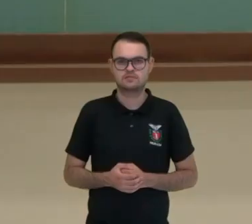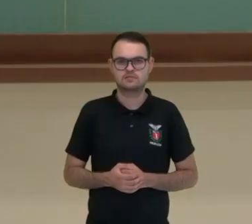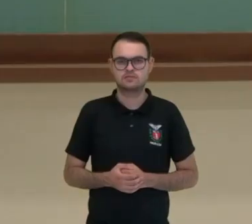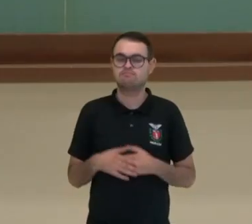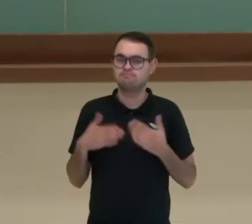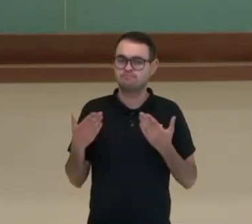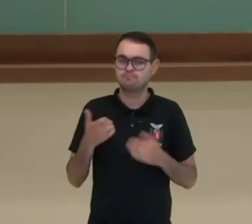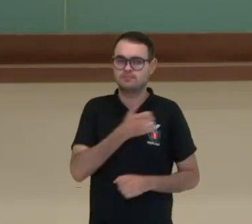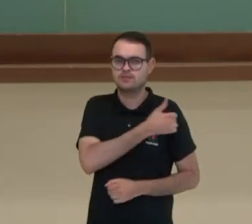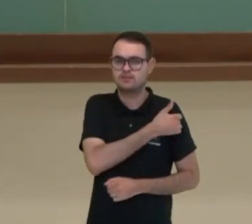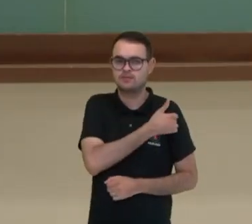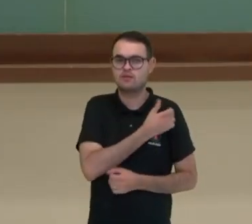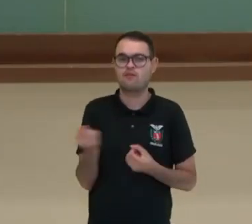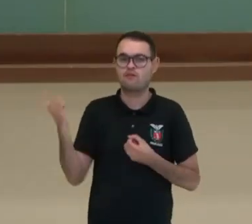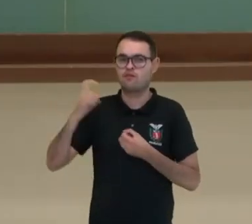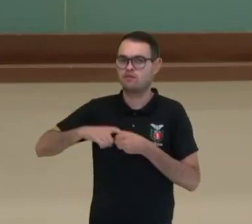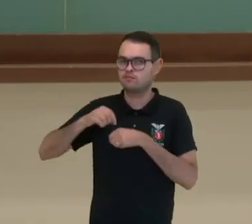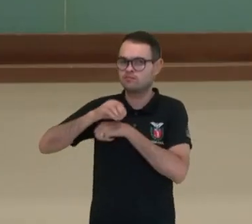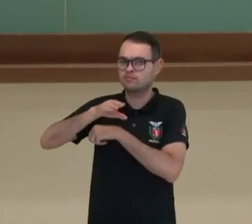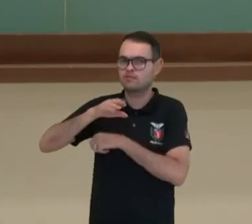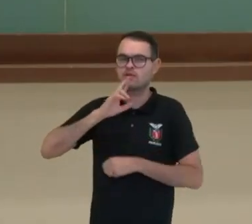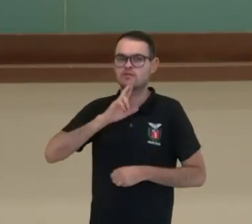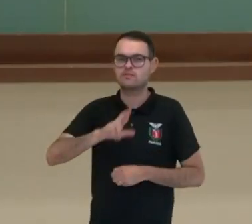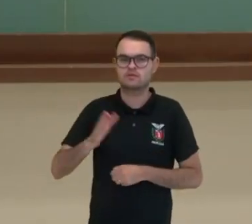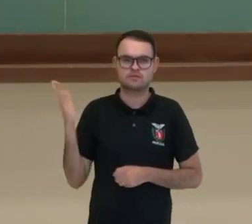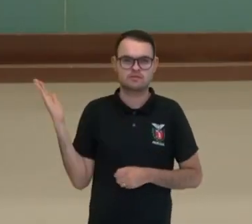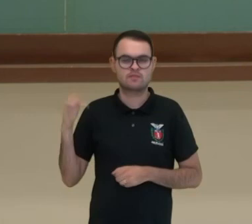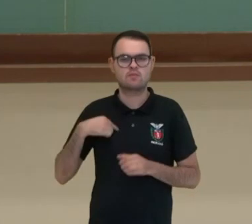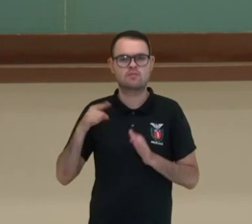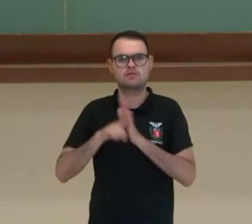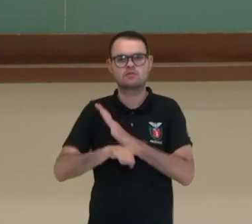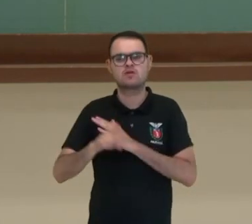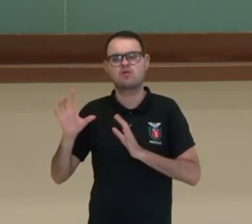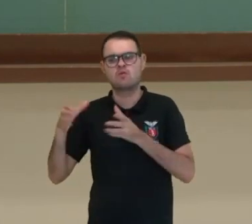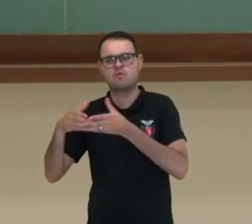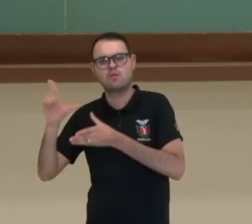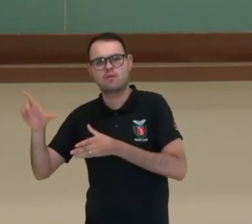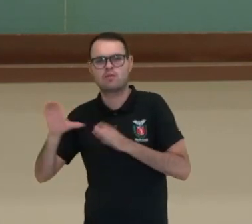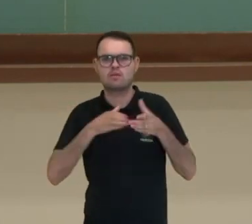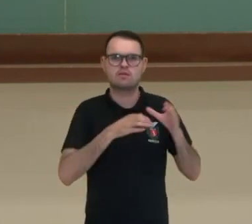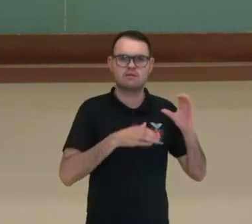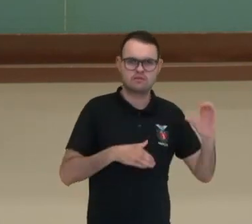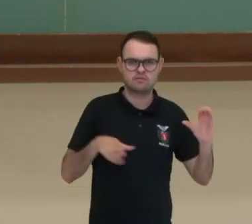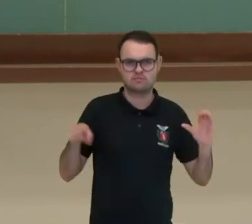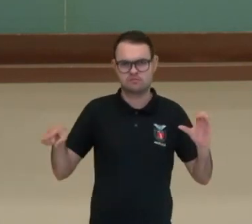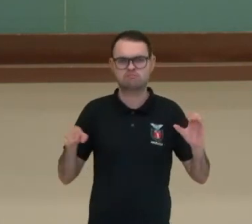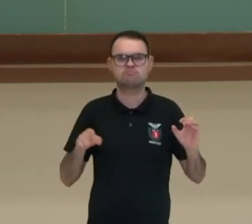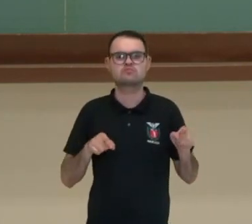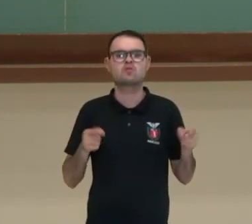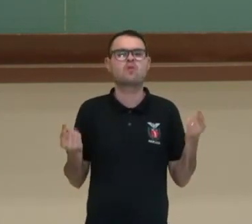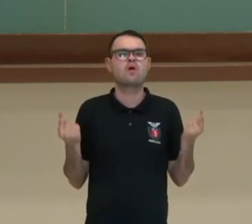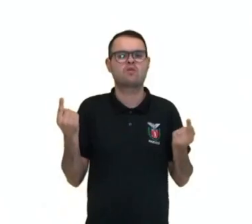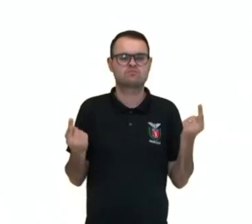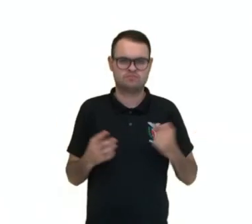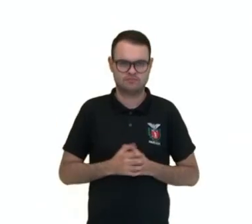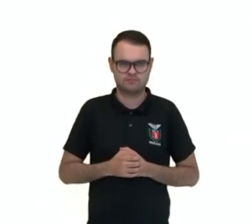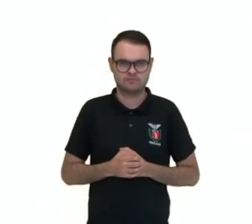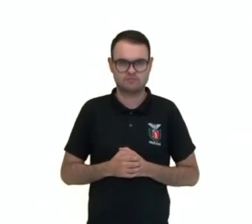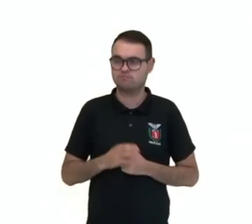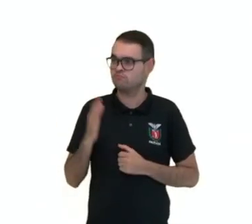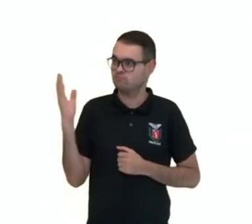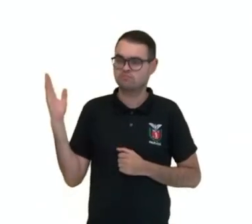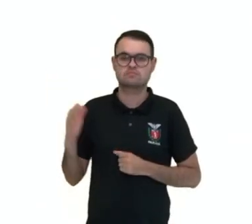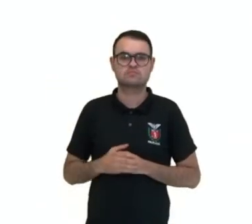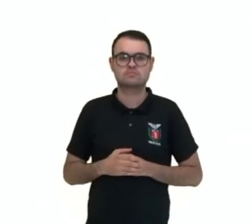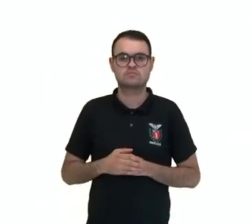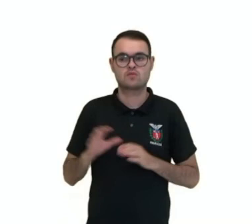Então, alunos, retornamos com a minha sugestão de resposta. Eu perguntei qual a diferença de estratégia de luta entre os ludistas e os cartistas. Está aqui.